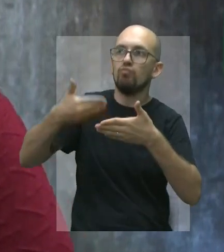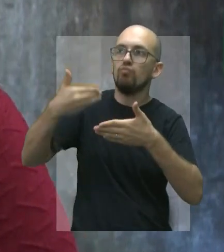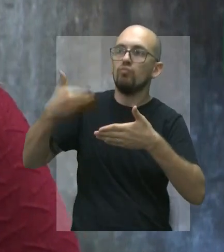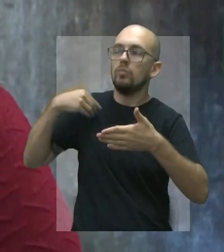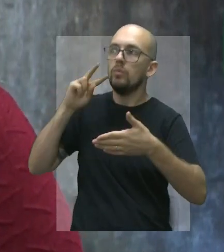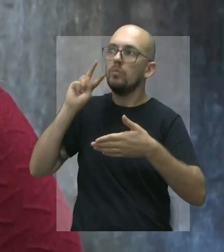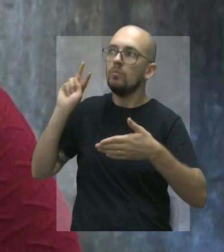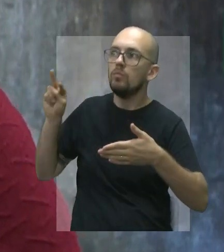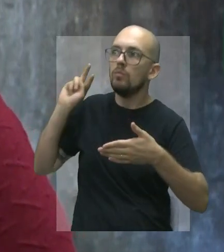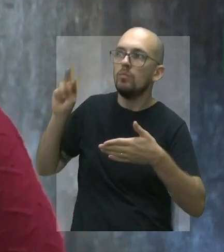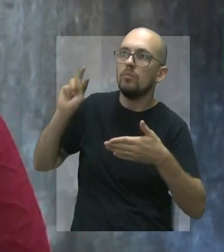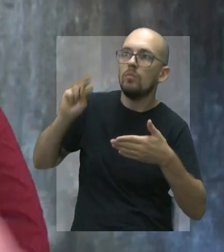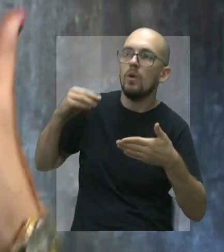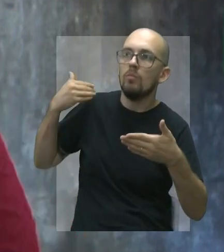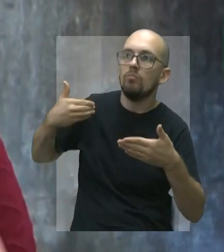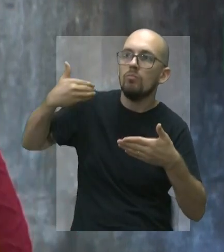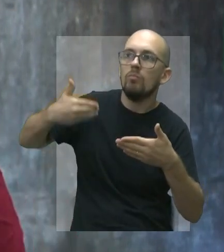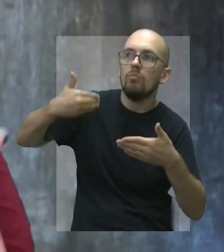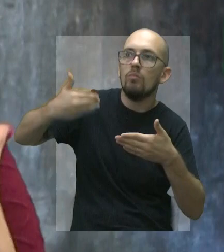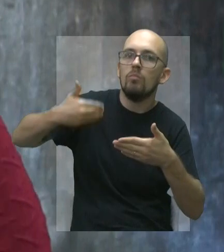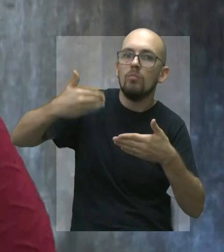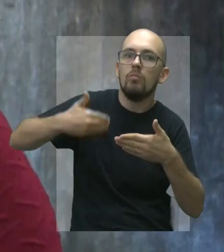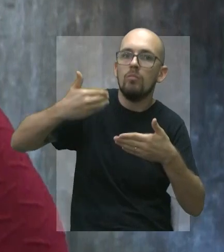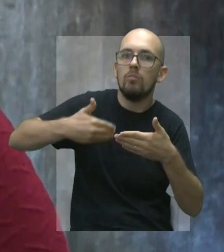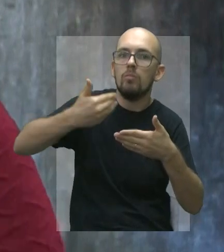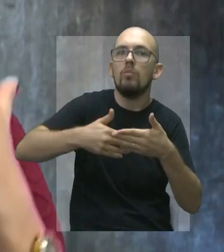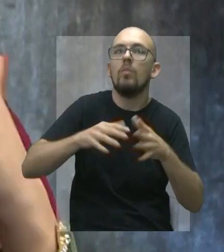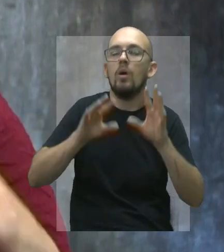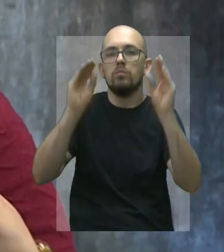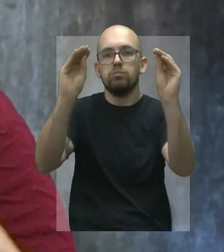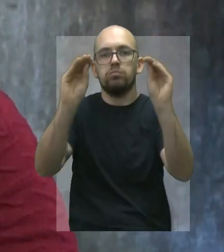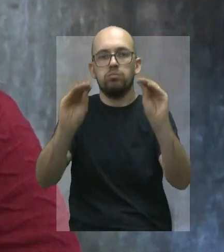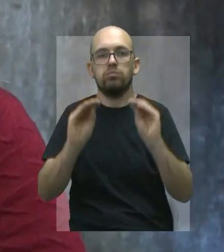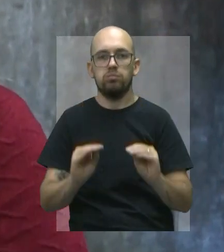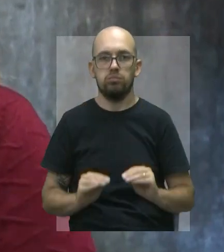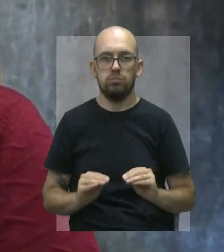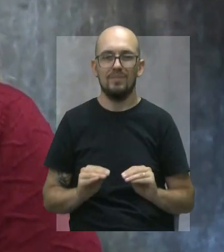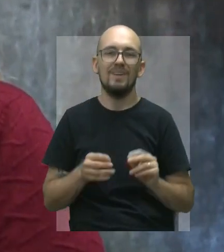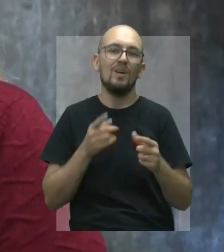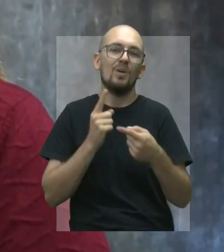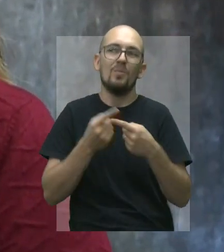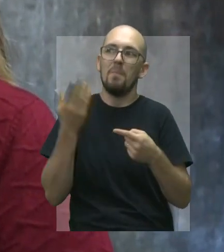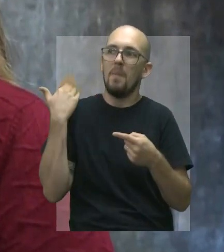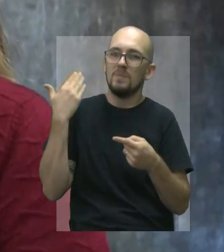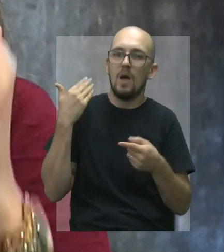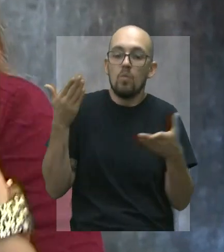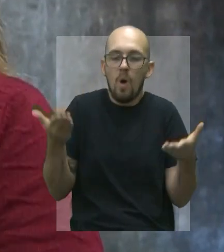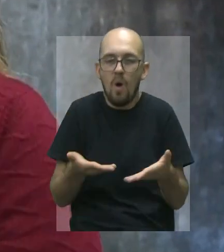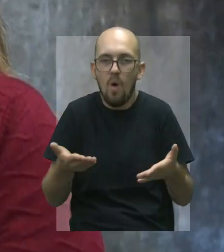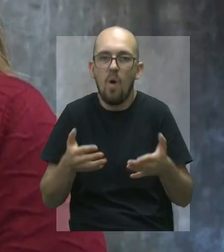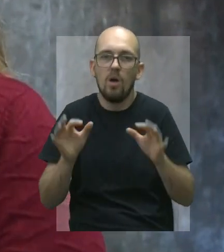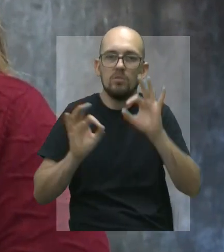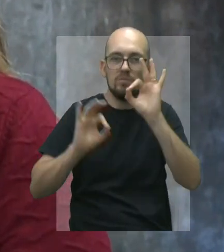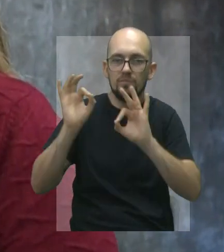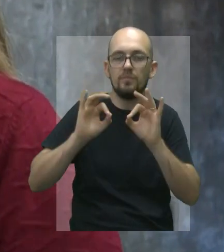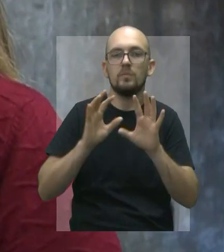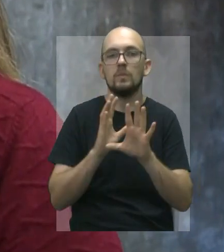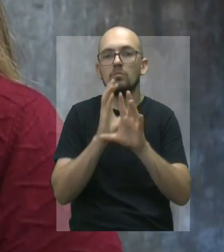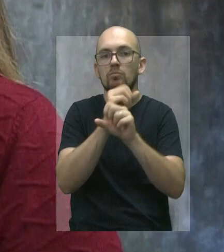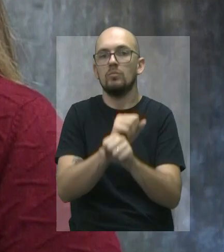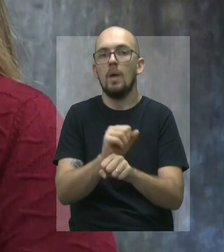realizando, no comportamento que teve o exercício passado, no comportamento que ela vem tendo agora. A gente estima a